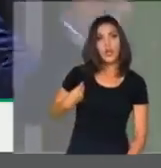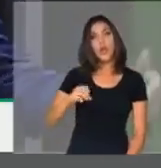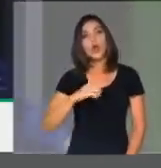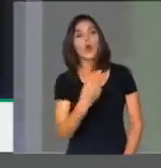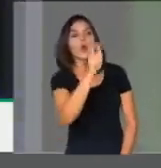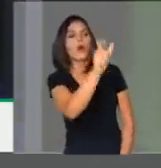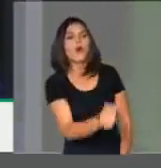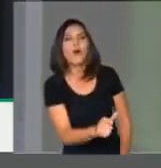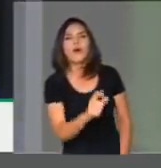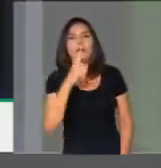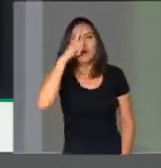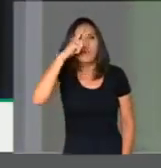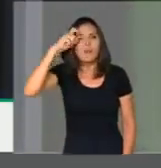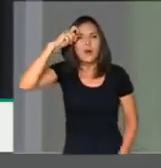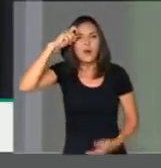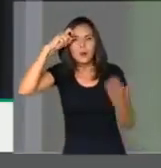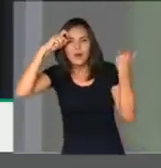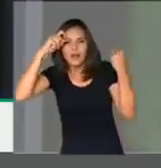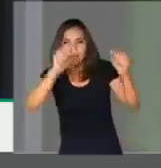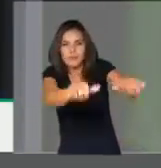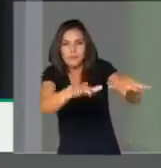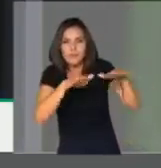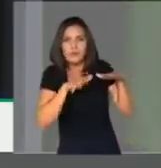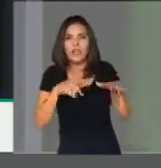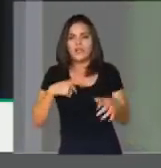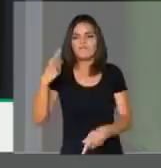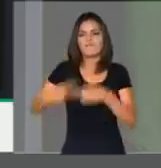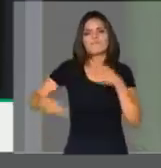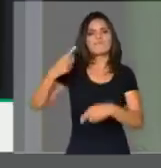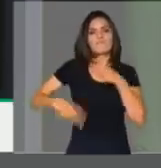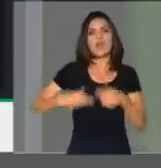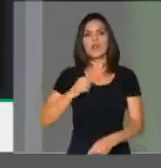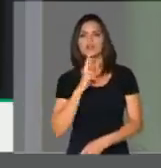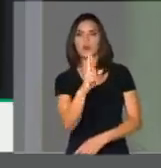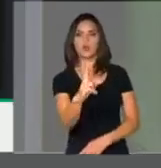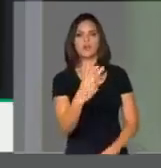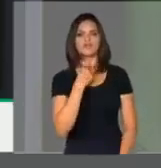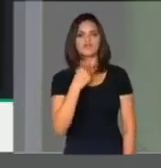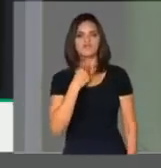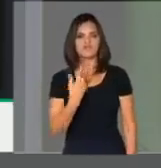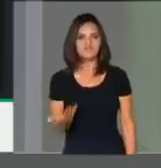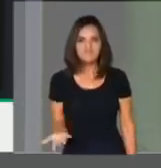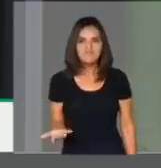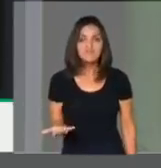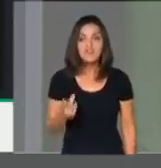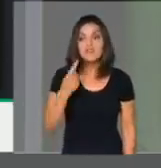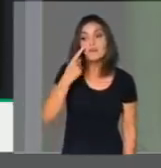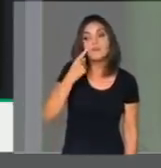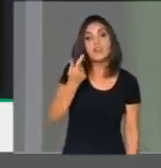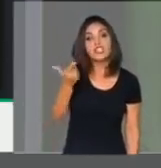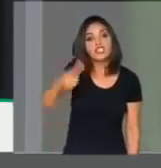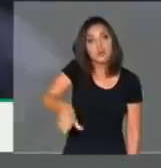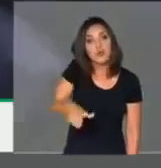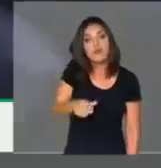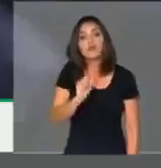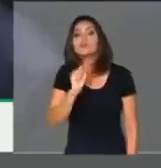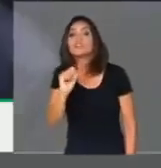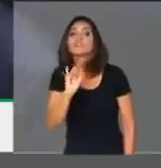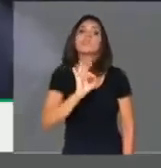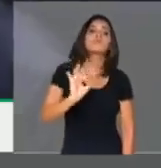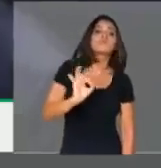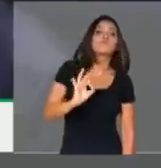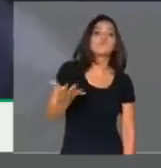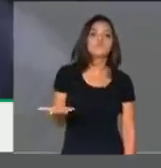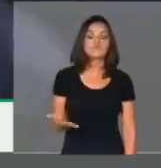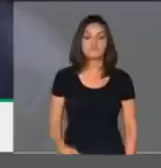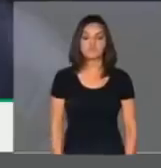as perguntas, os questionamentos dos parlamentares. Deputado, líder do PSOL, deputado Ivan Valente. Deputado Glauber, eu queria, em primeiro